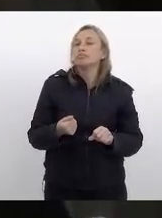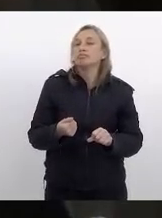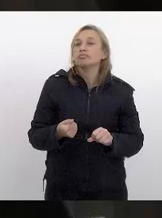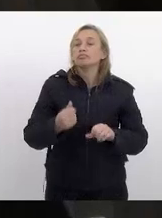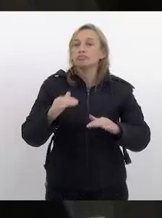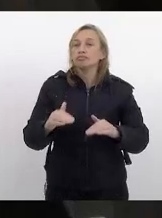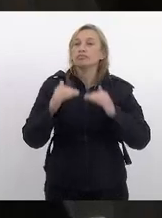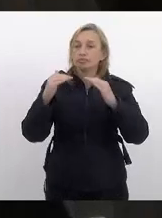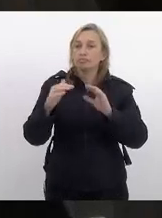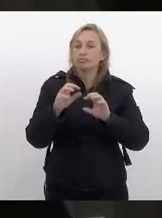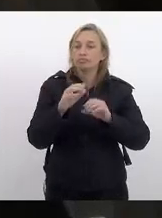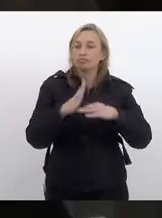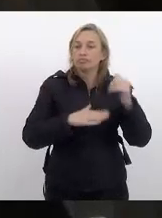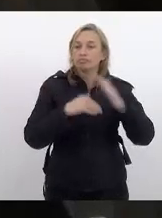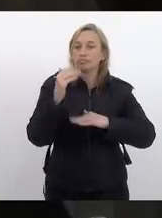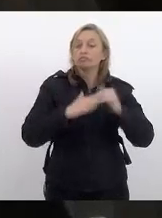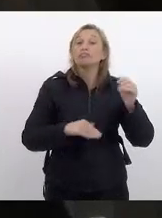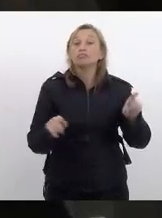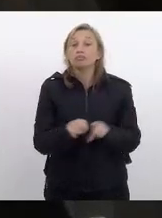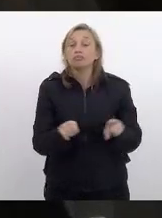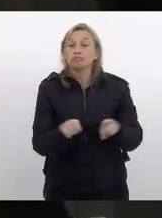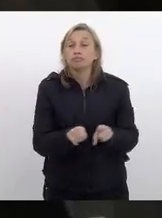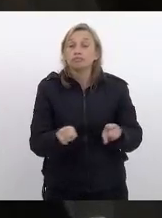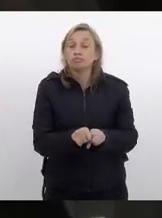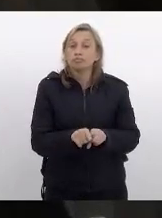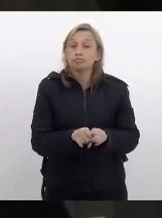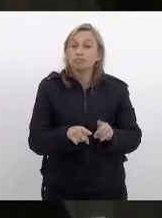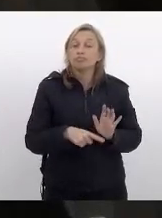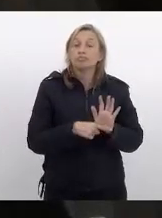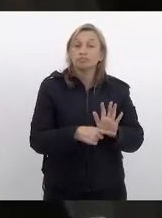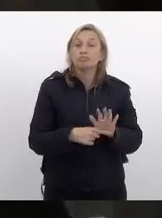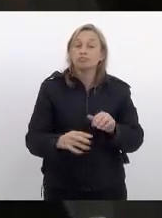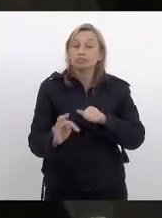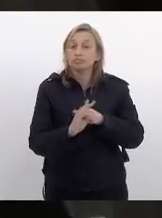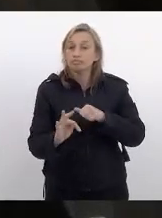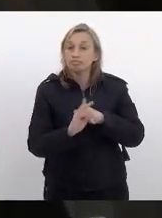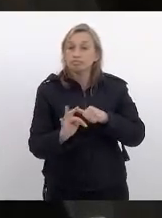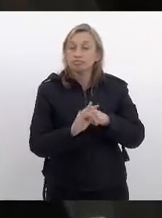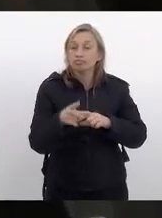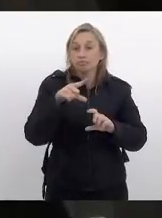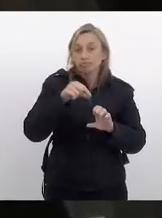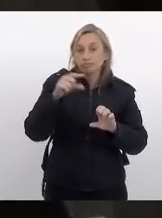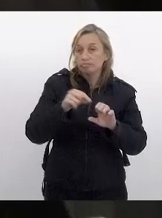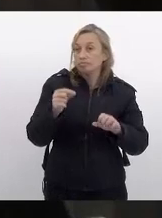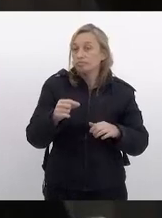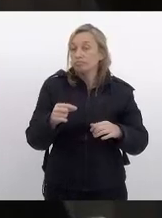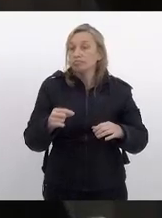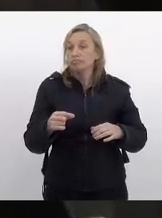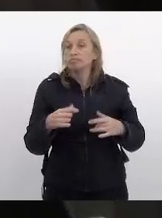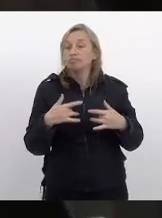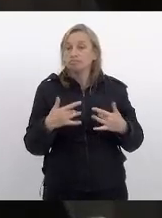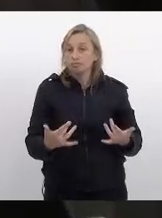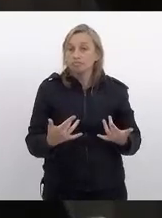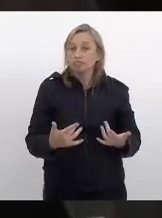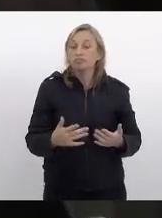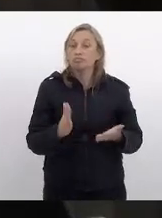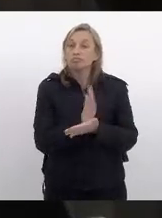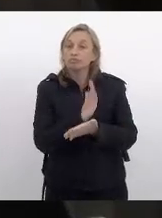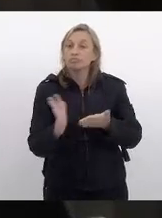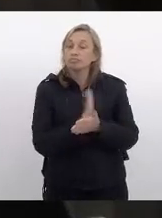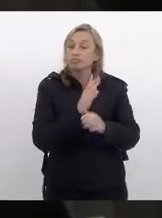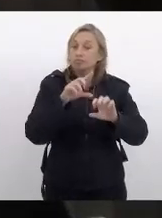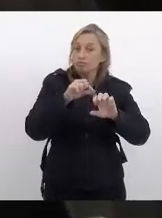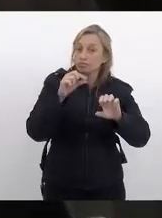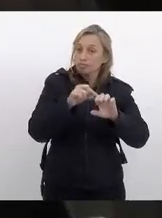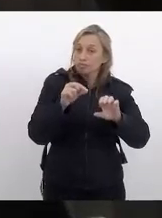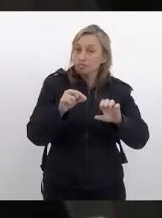Popular E além disso eles também prestam assessoramento técnico aos Empreendimentos populares que muitas vezes Empreendimentos